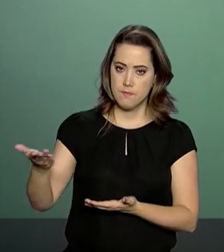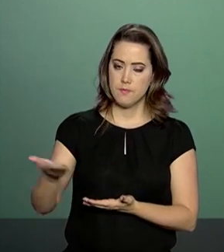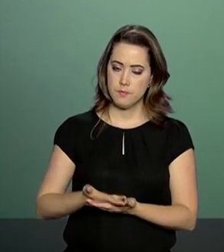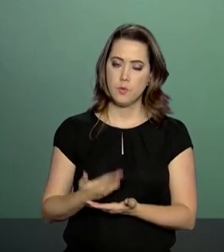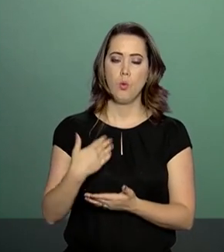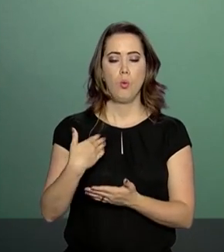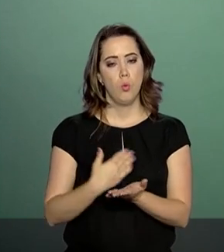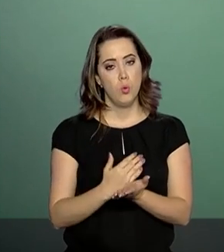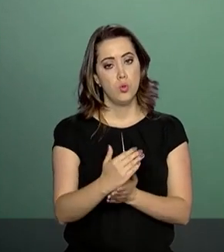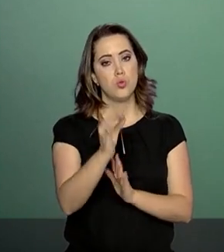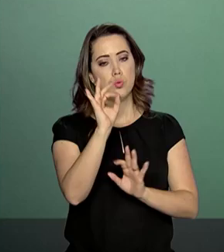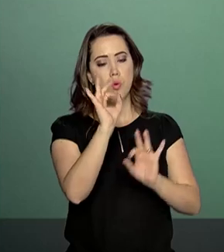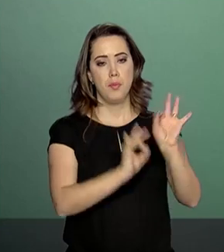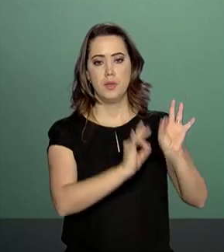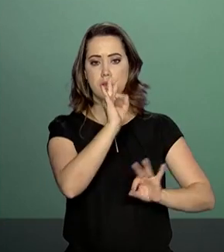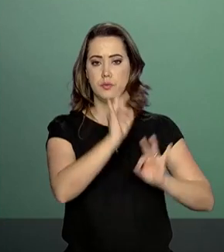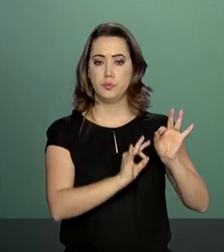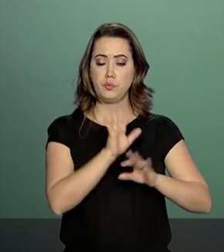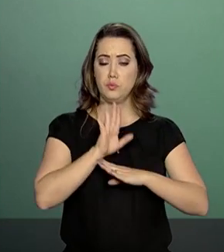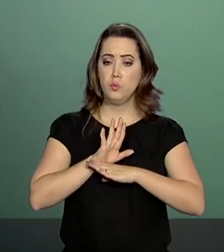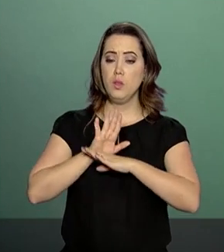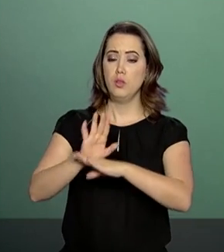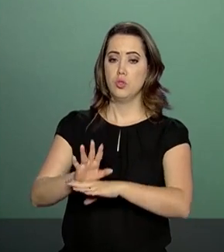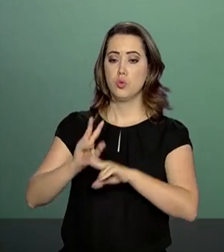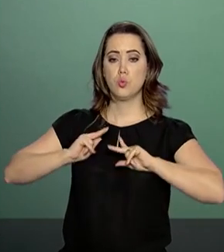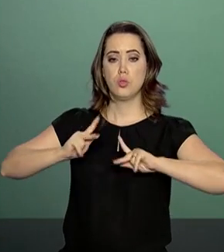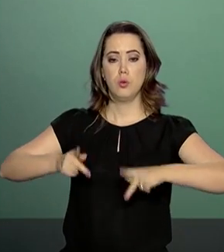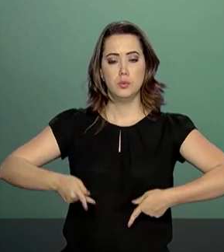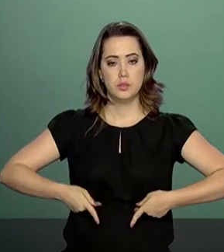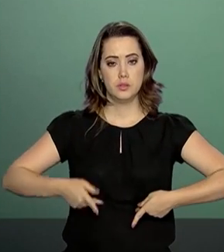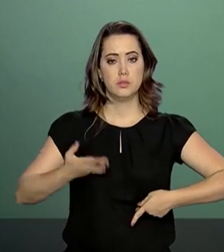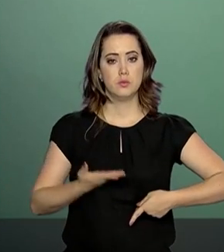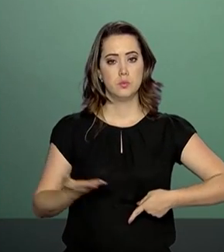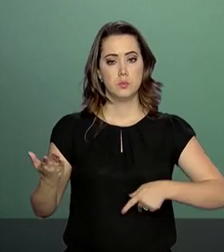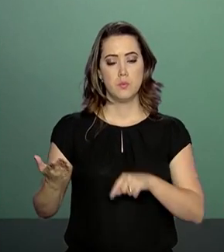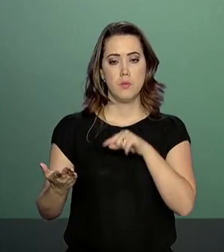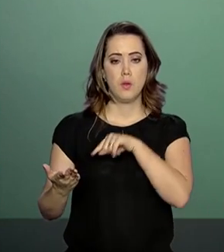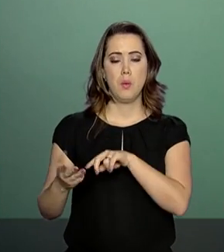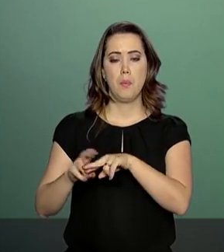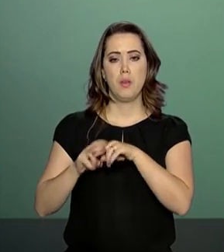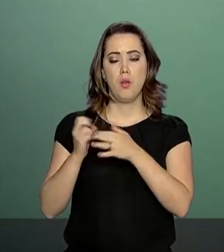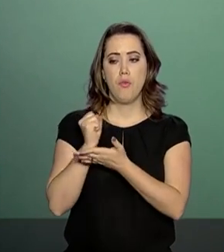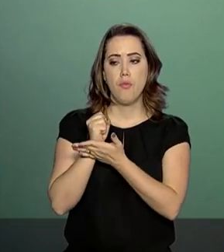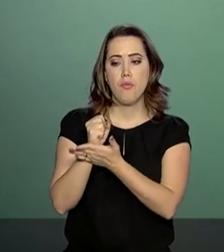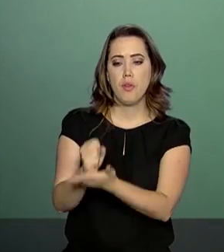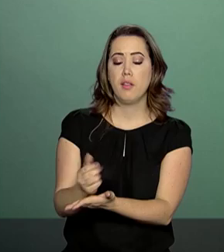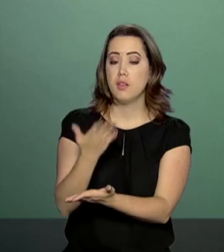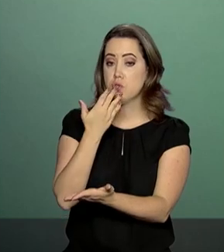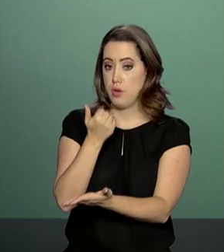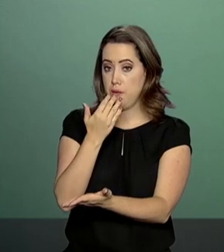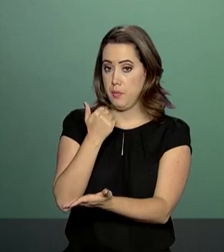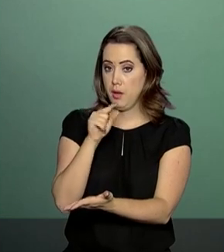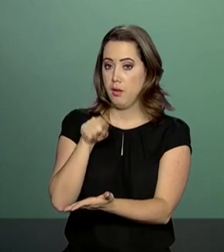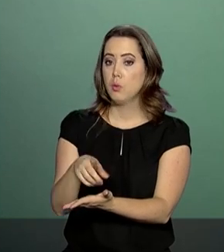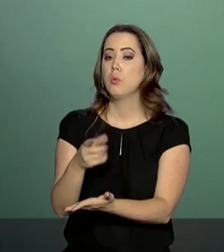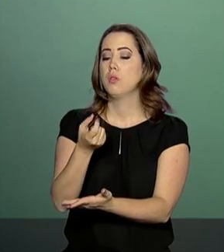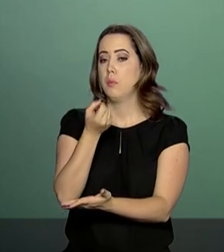planejamento da operação de apoio humanitário mediante a oferta de alimentos